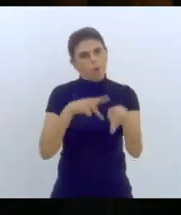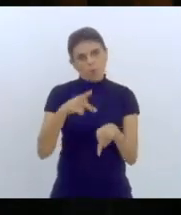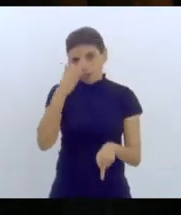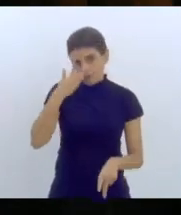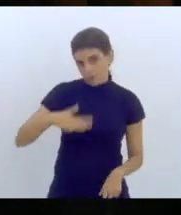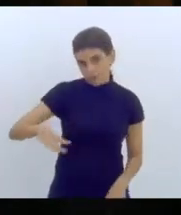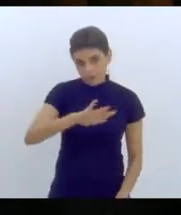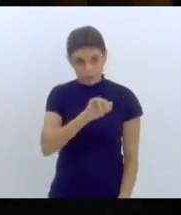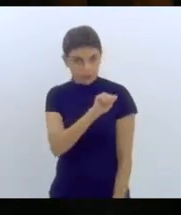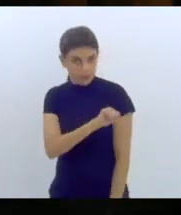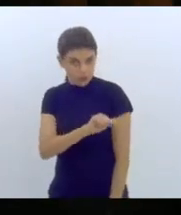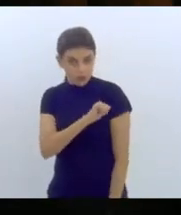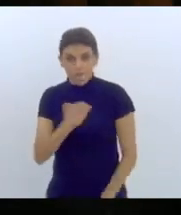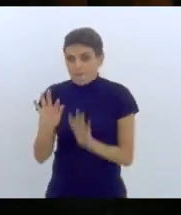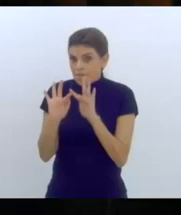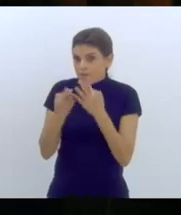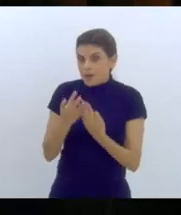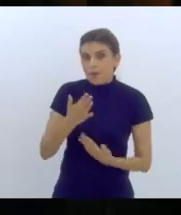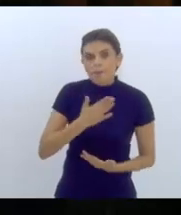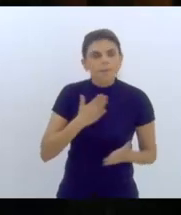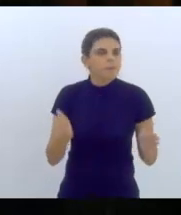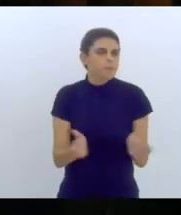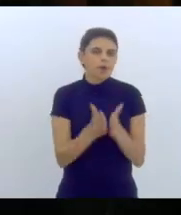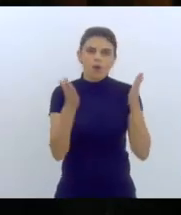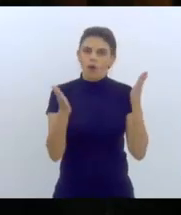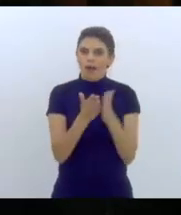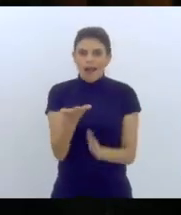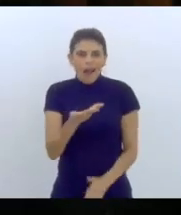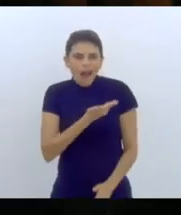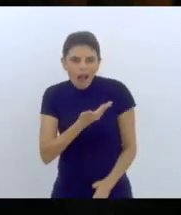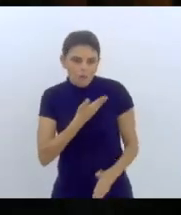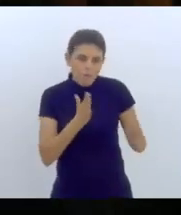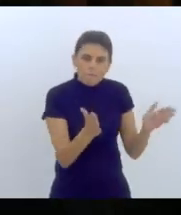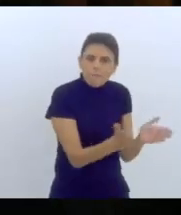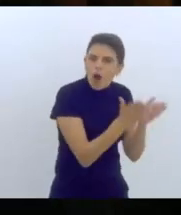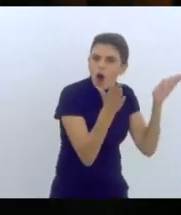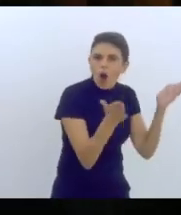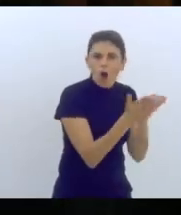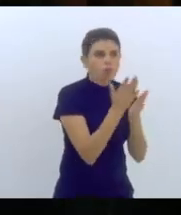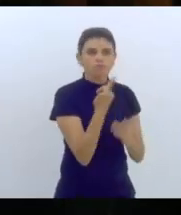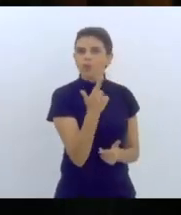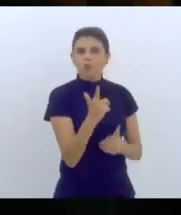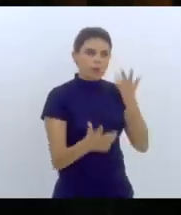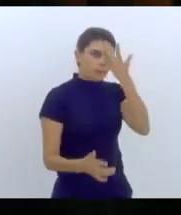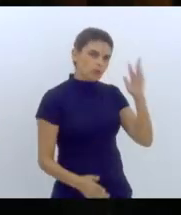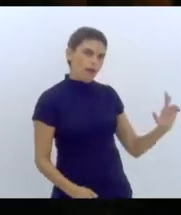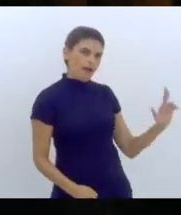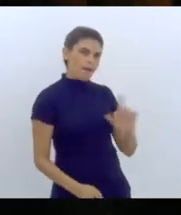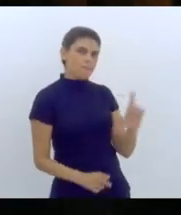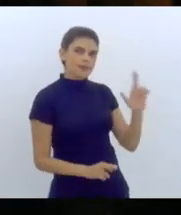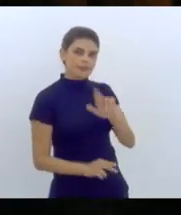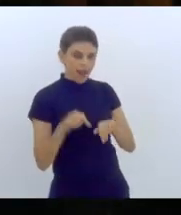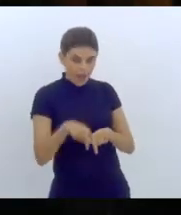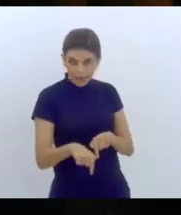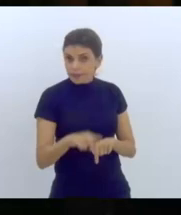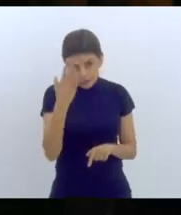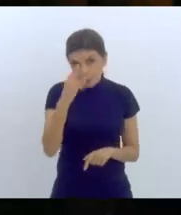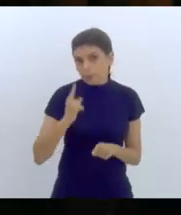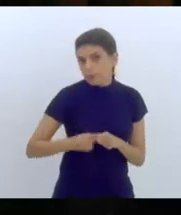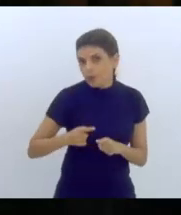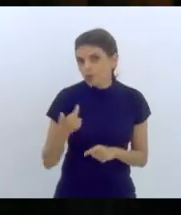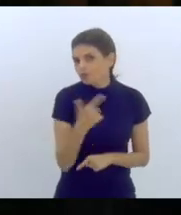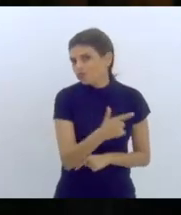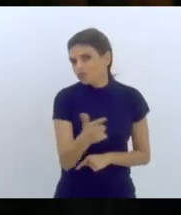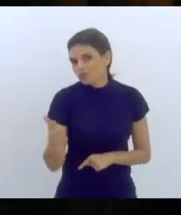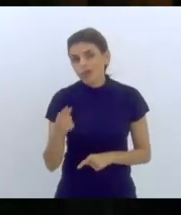do Rio de Janeiro. A minha família é pobre, os meus amigos pobres não têm representantes nessa casa. Sabe por quê? Porque